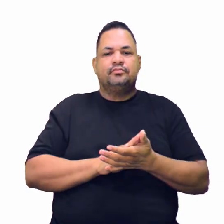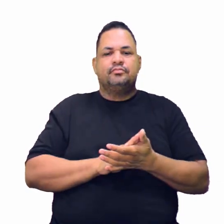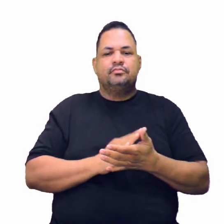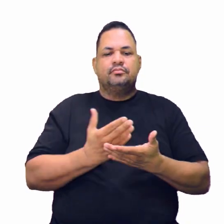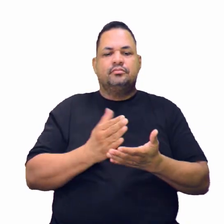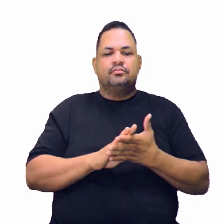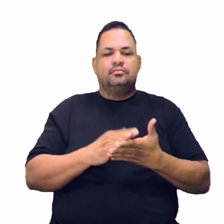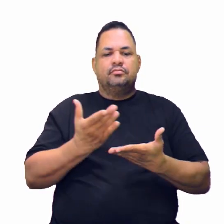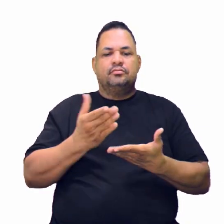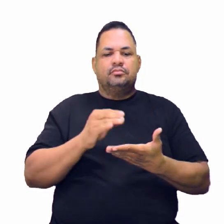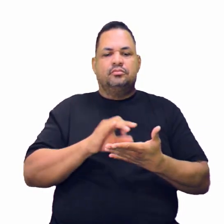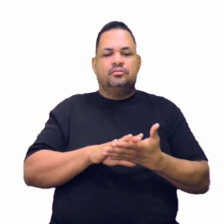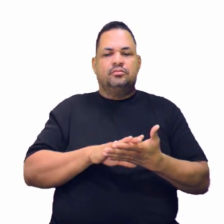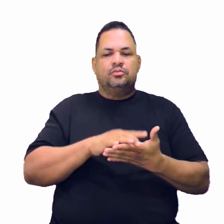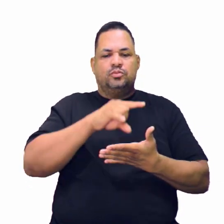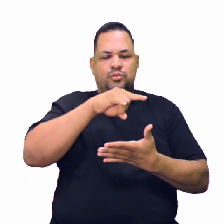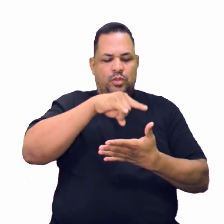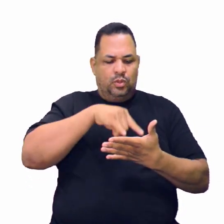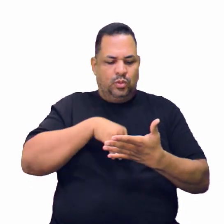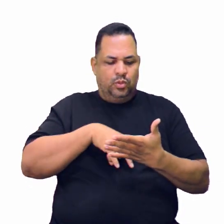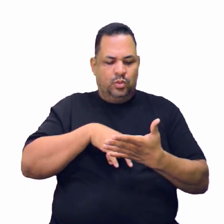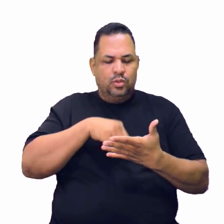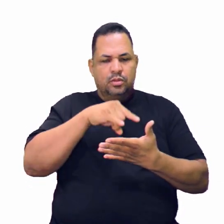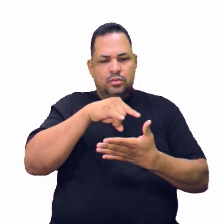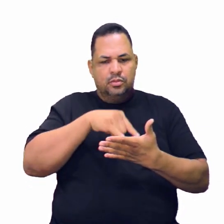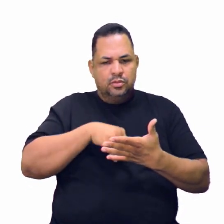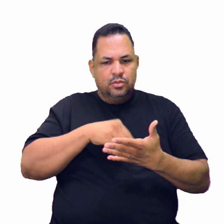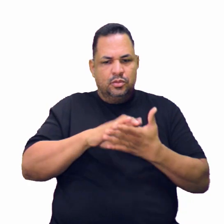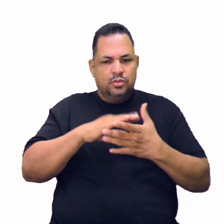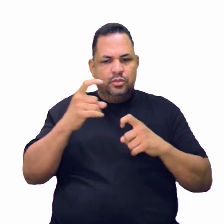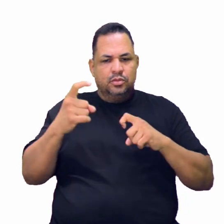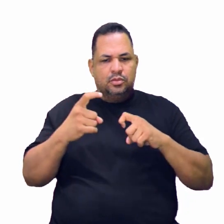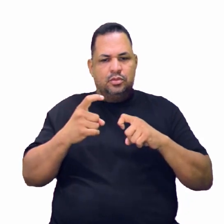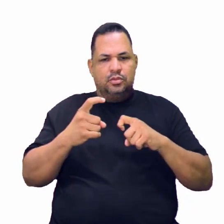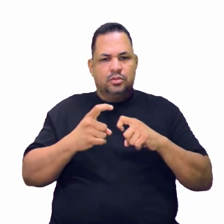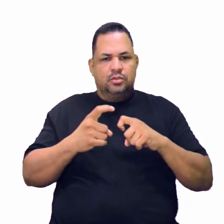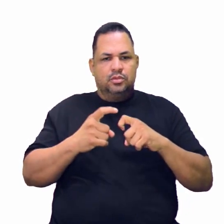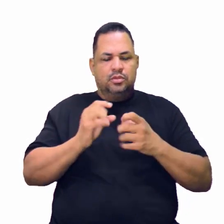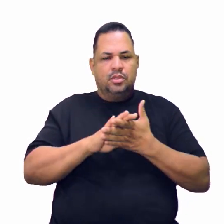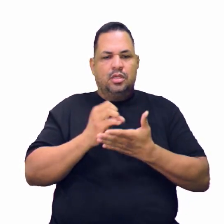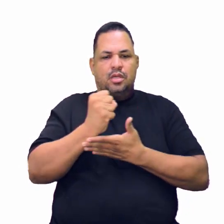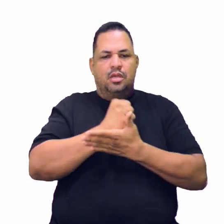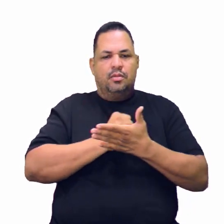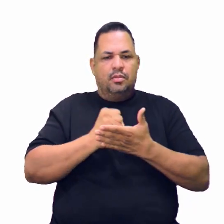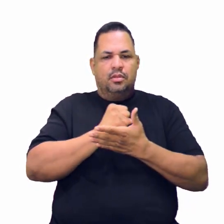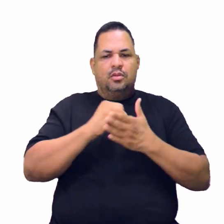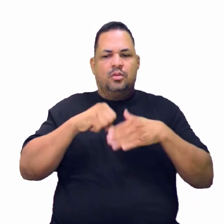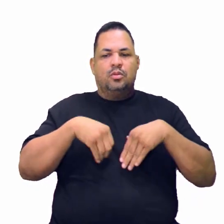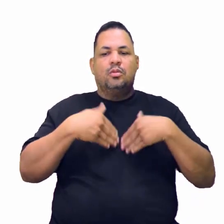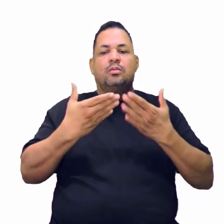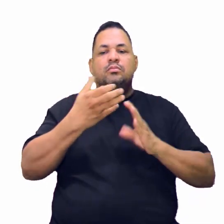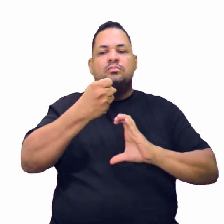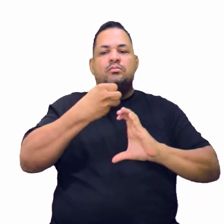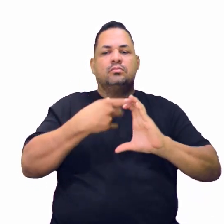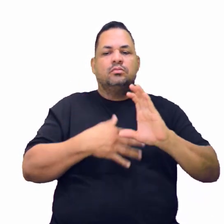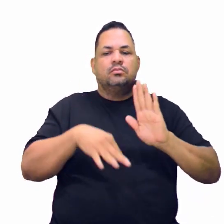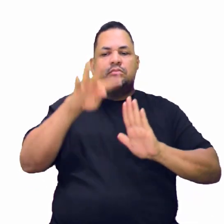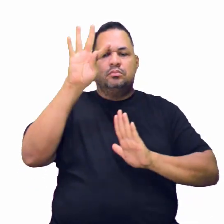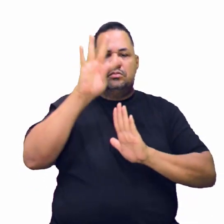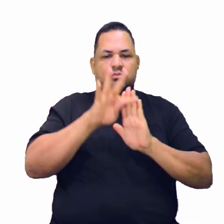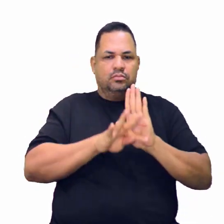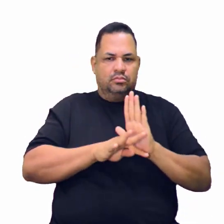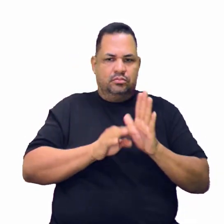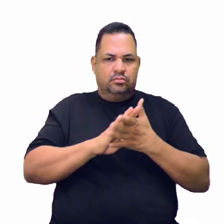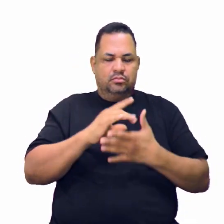receita, no receituário, na bula do remédio e assim por diante. E quais são as características desse texto